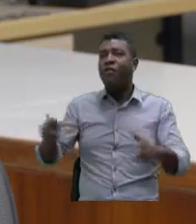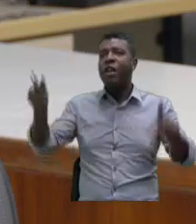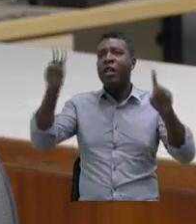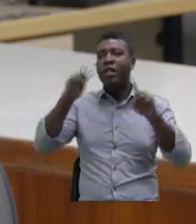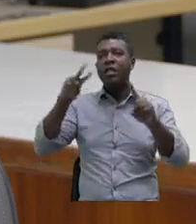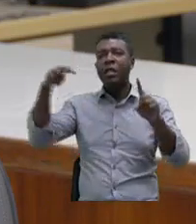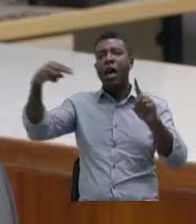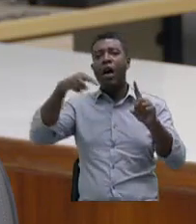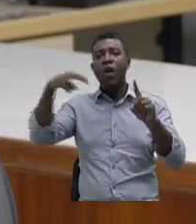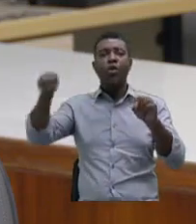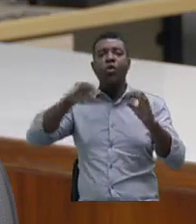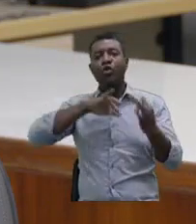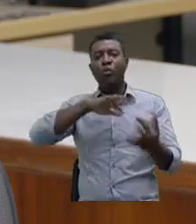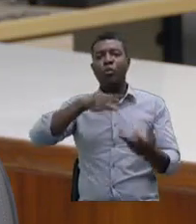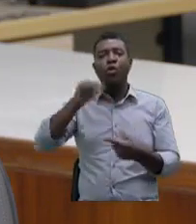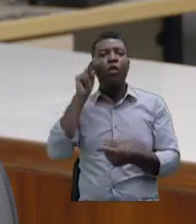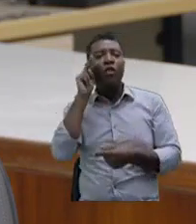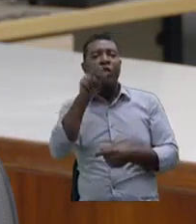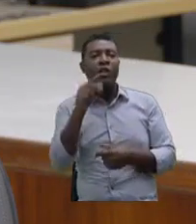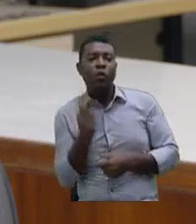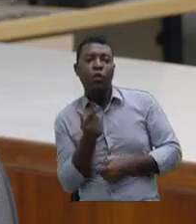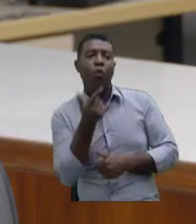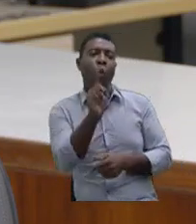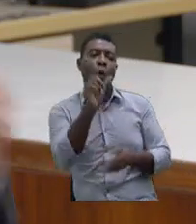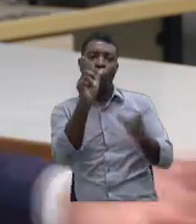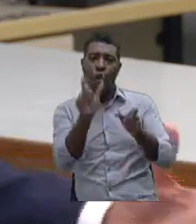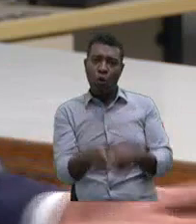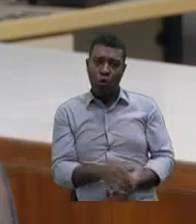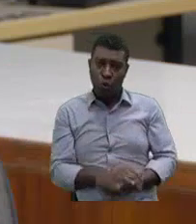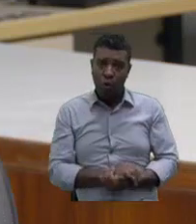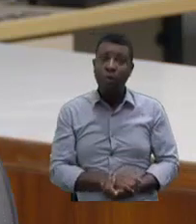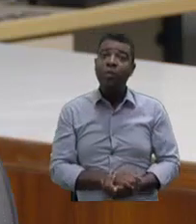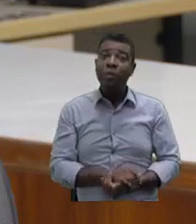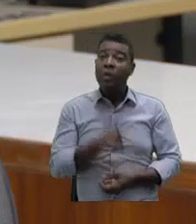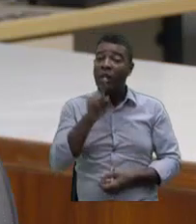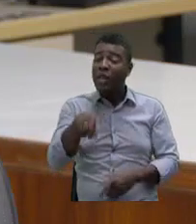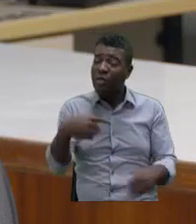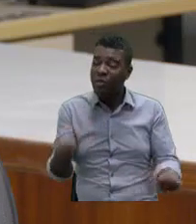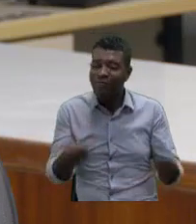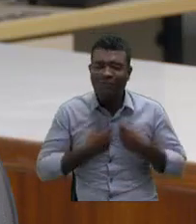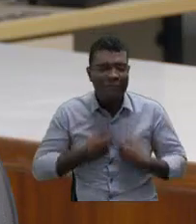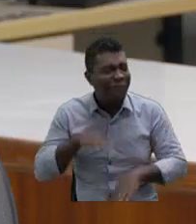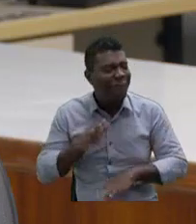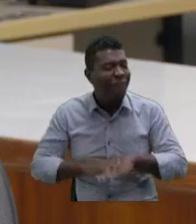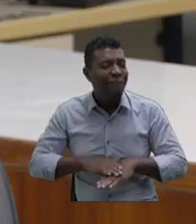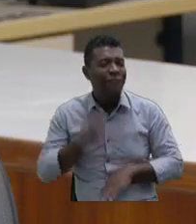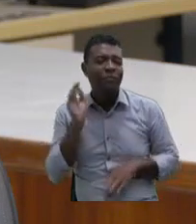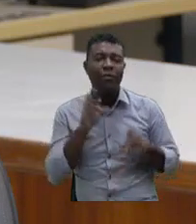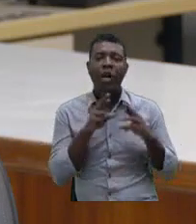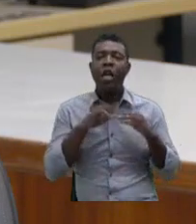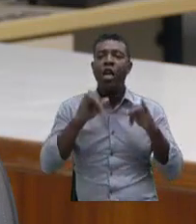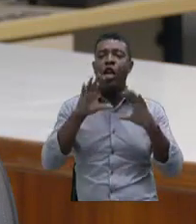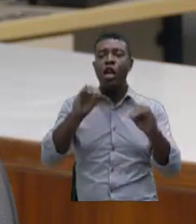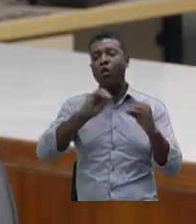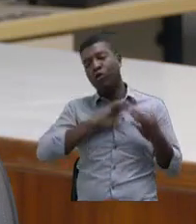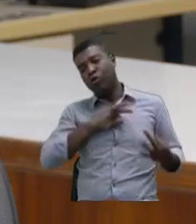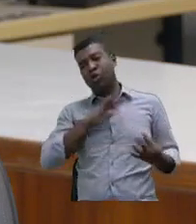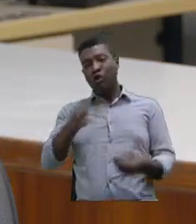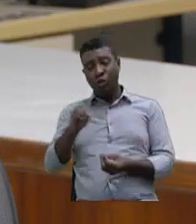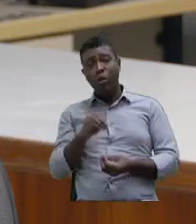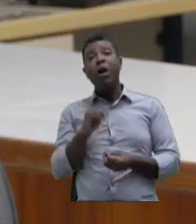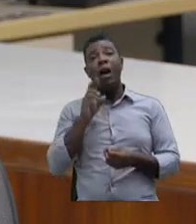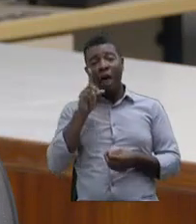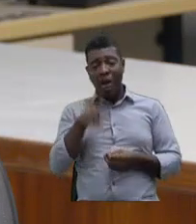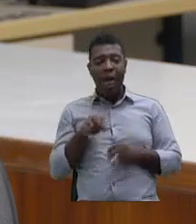do outro. E isso é muito importante. Isso é o mais rico de tudo que a gente está falando aqui. São as relações entre